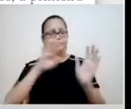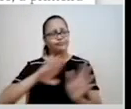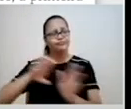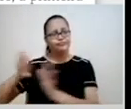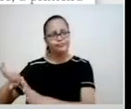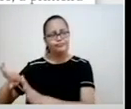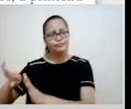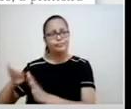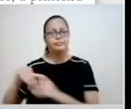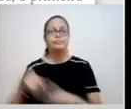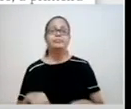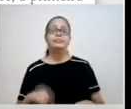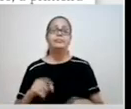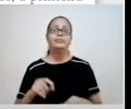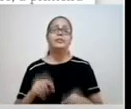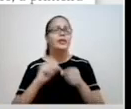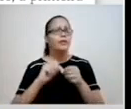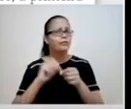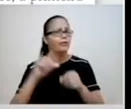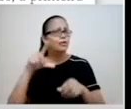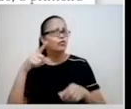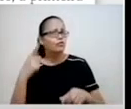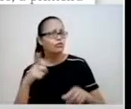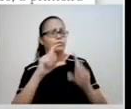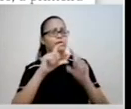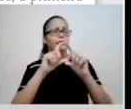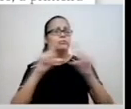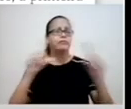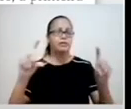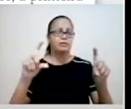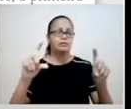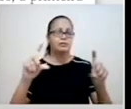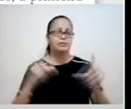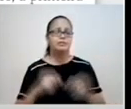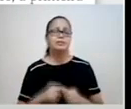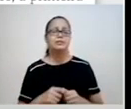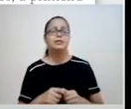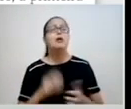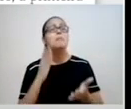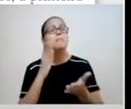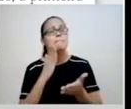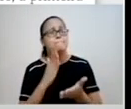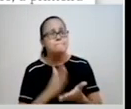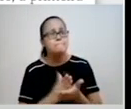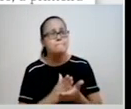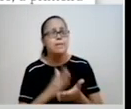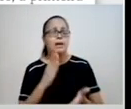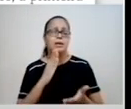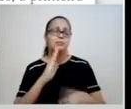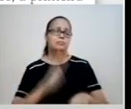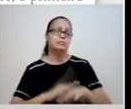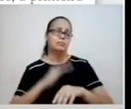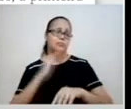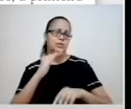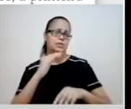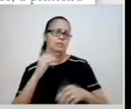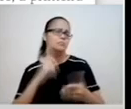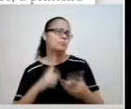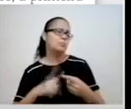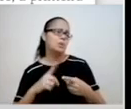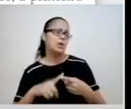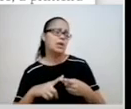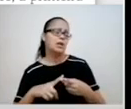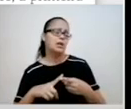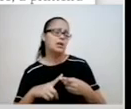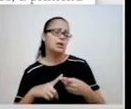lá e constrói outra novamente. Fazemos mais pausas. Por que eu faço essa pausa?